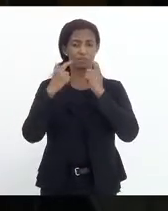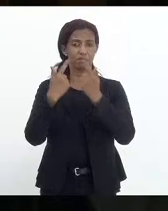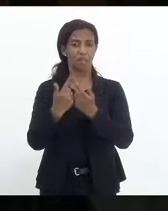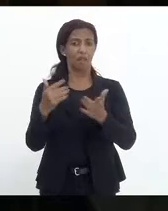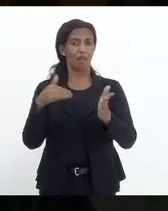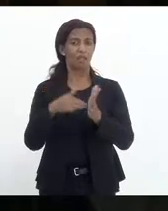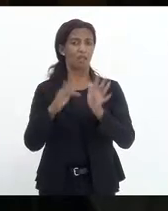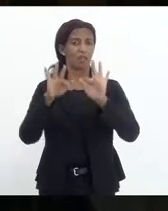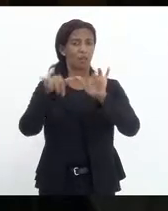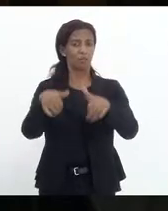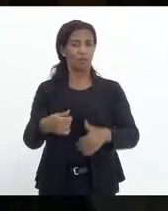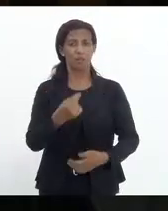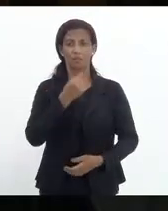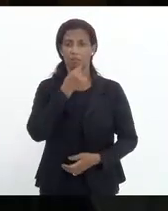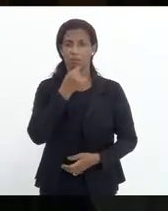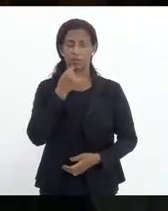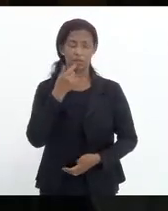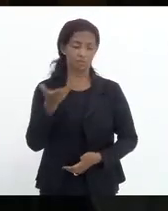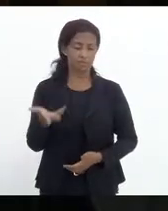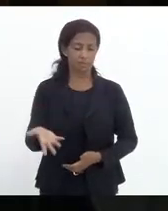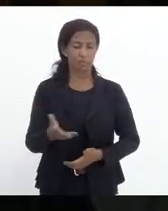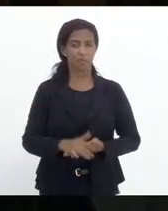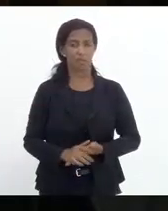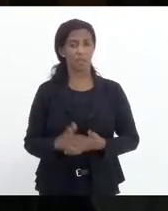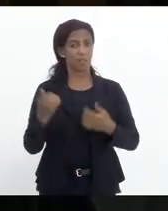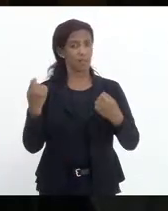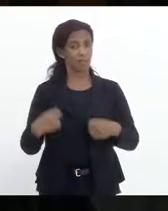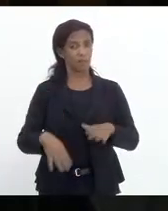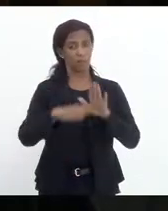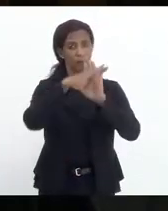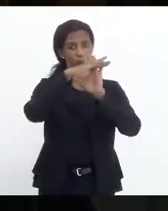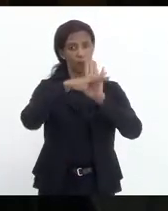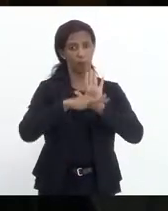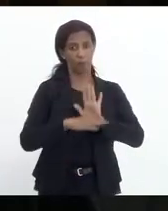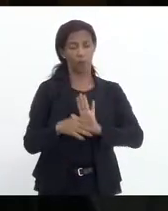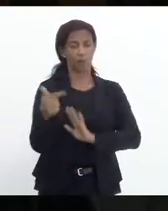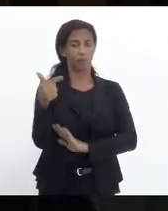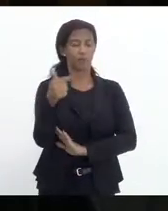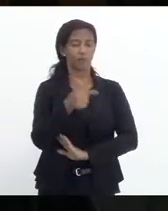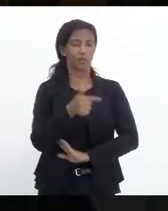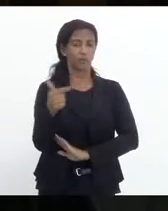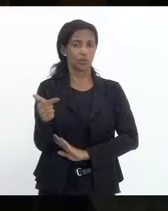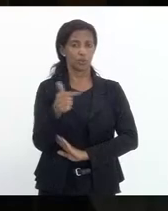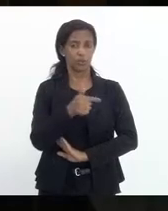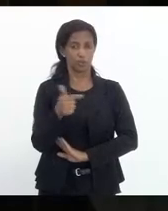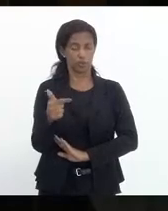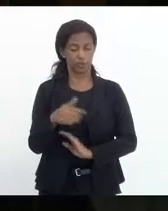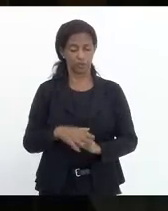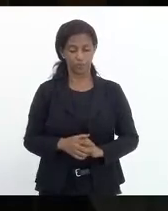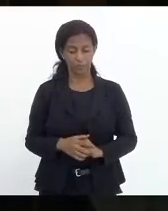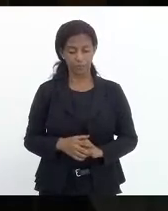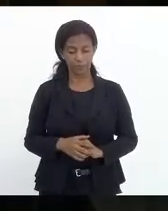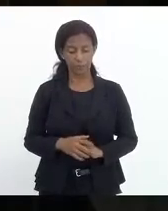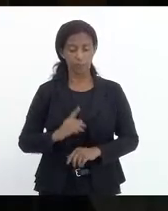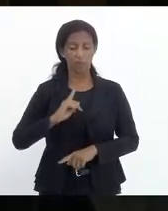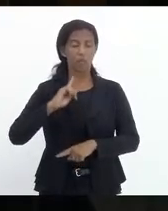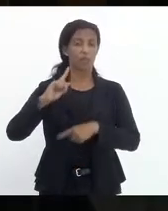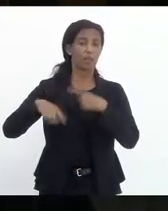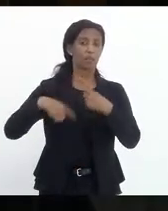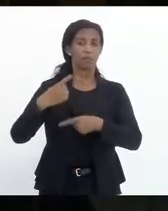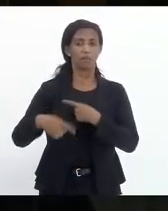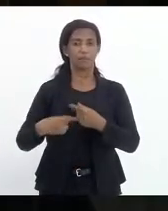desse mês de setembro que deve vir uma programação de 22 e depois